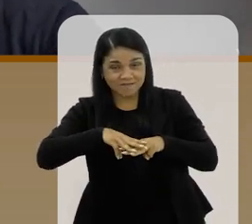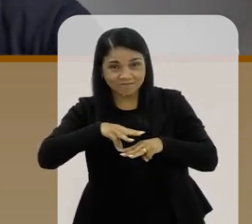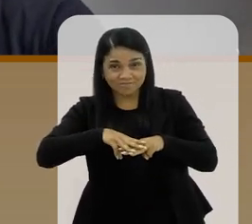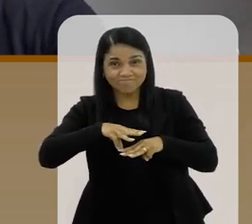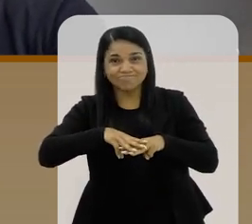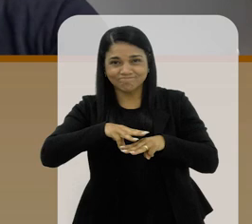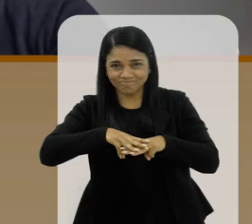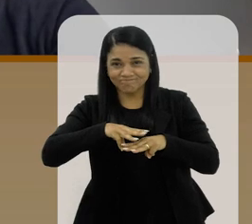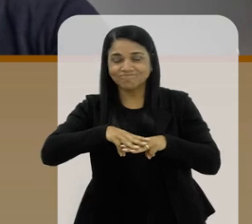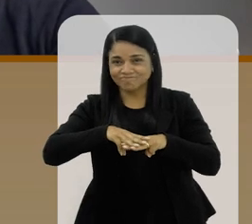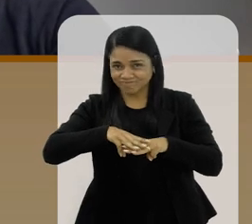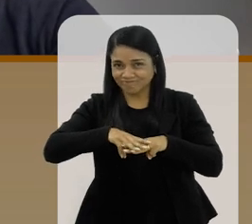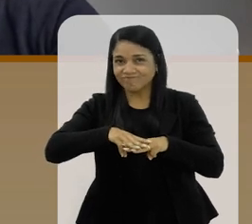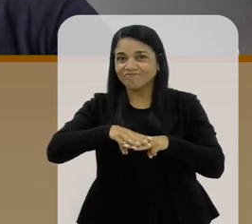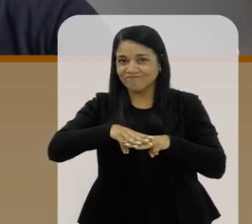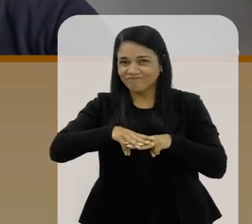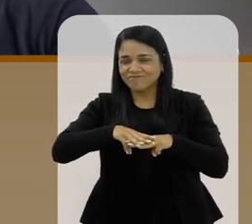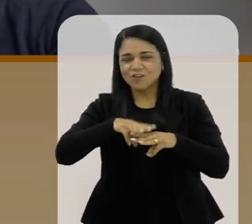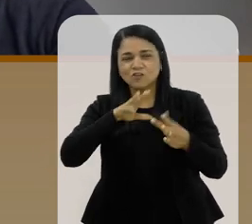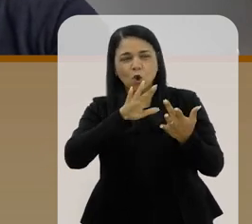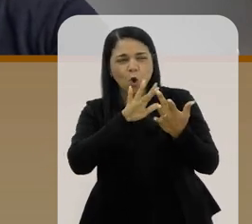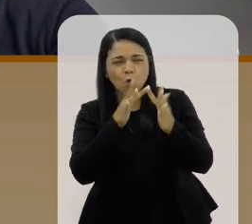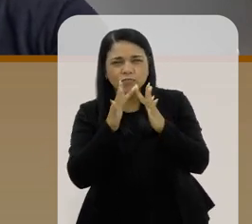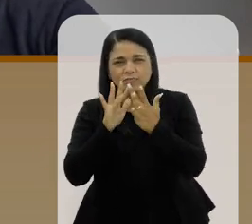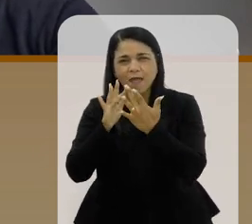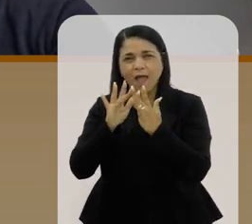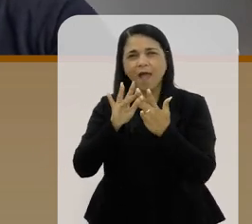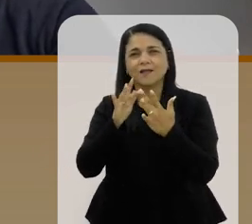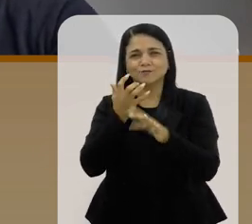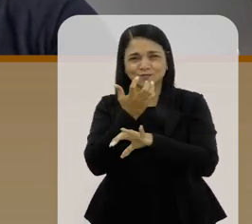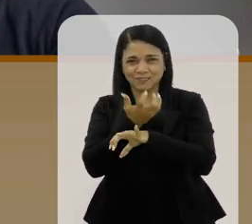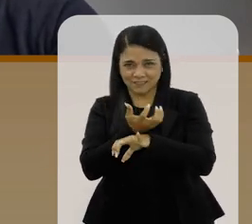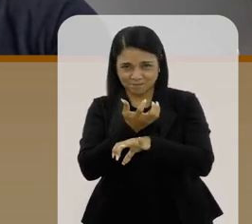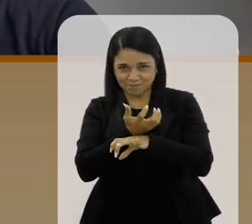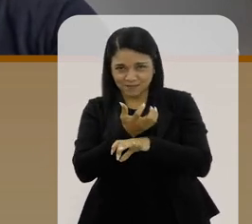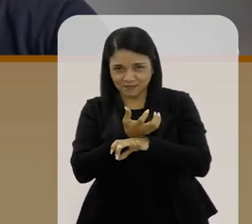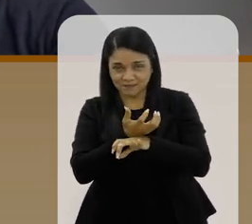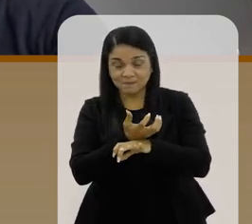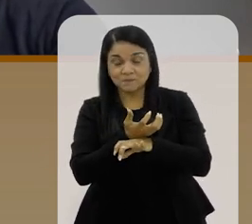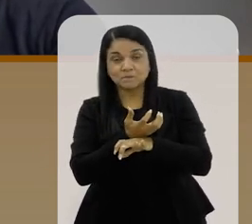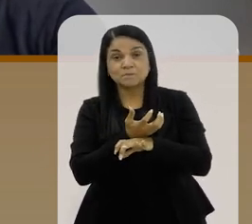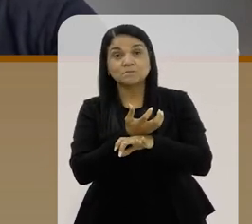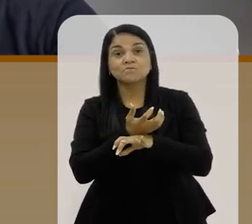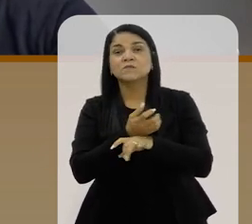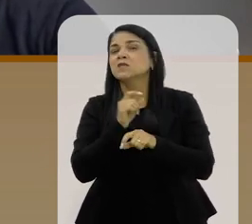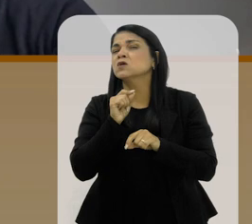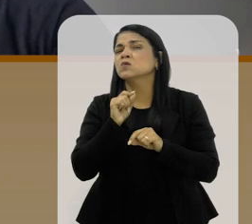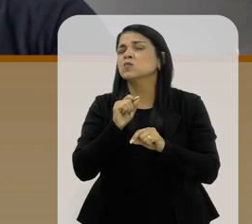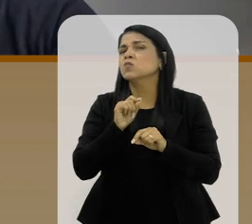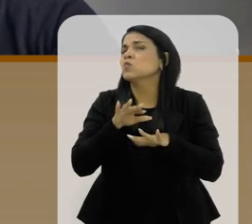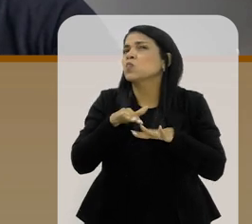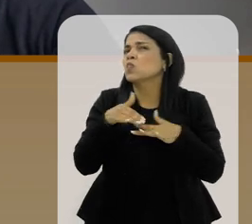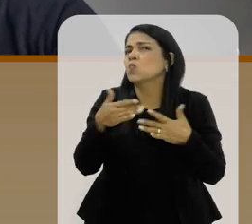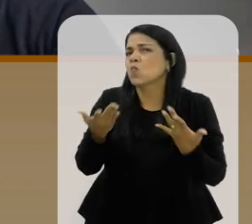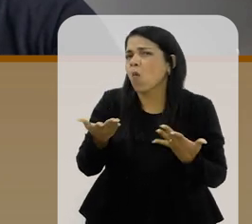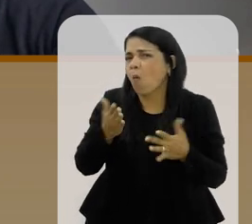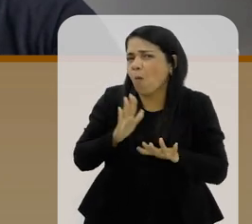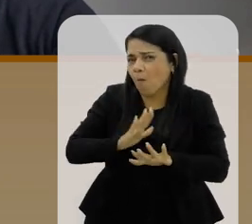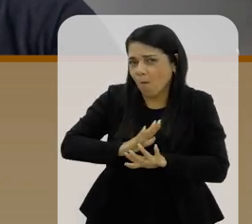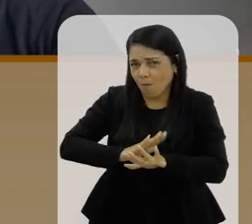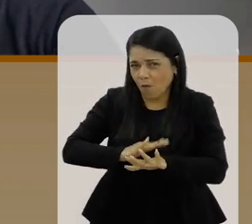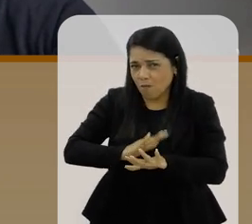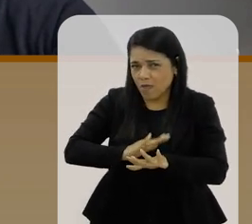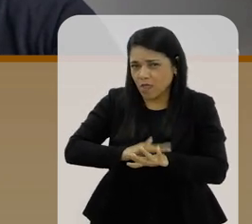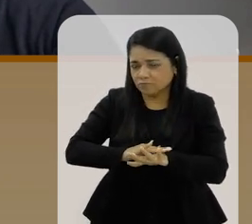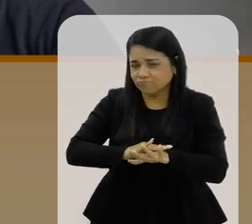tipo de contato, né, com essa disciplina. Mas em que momento